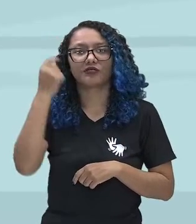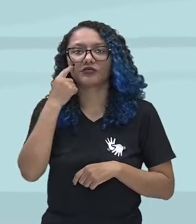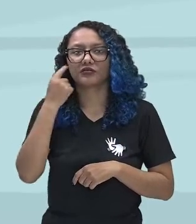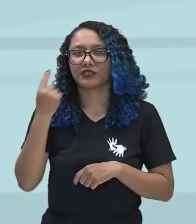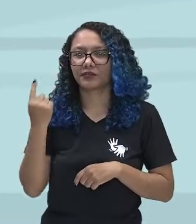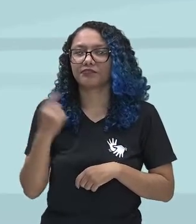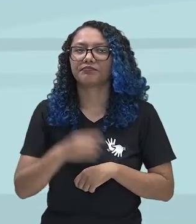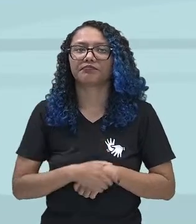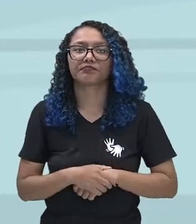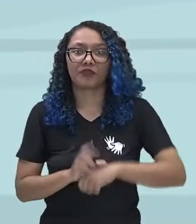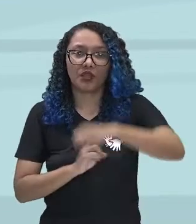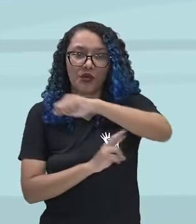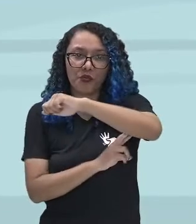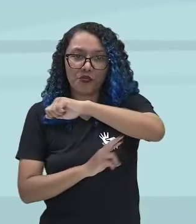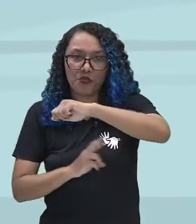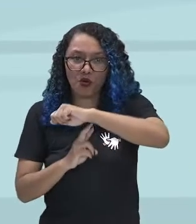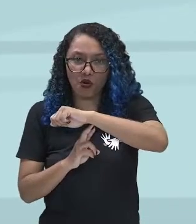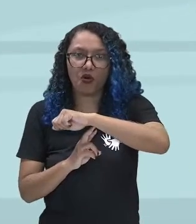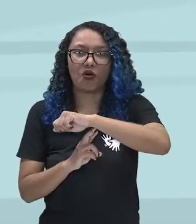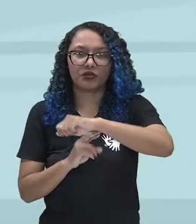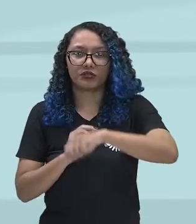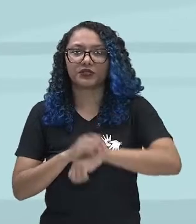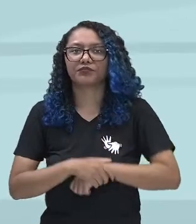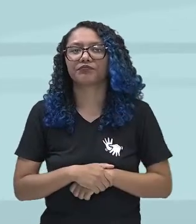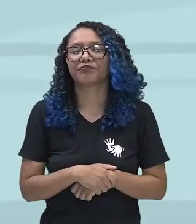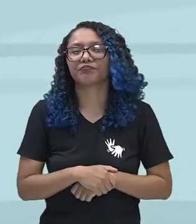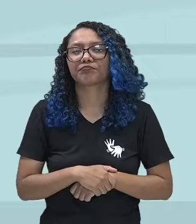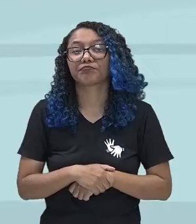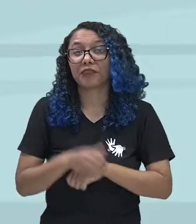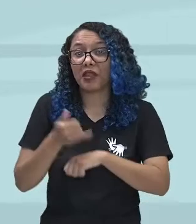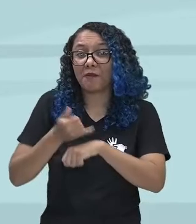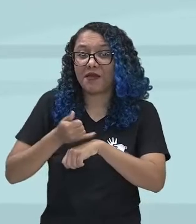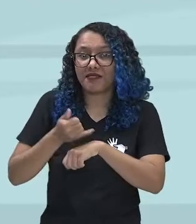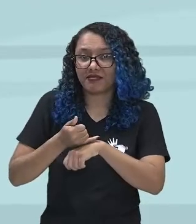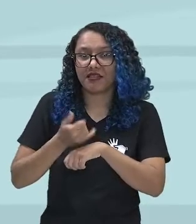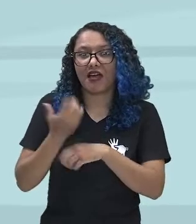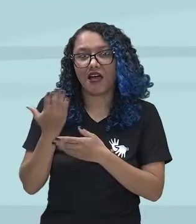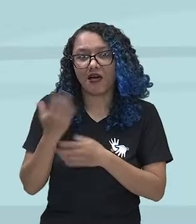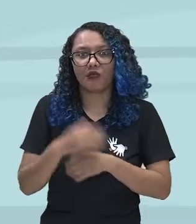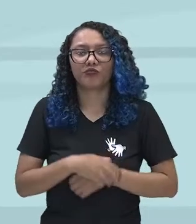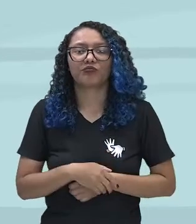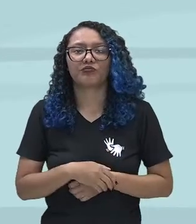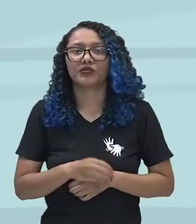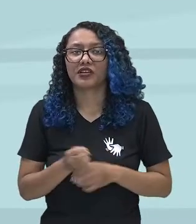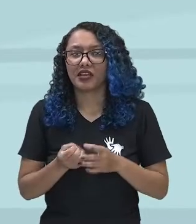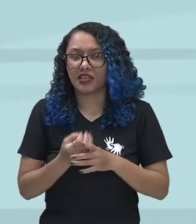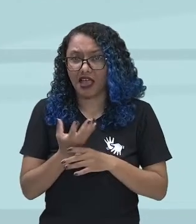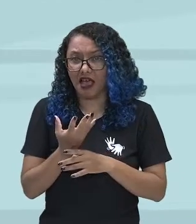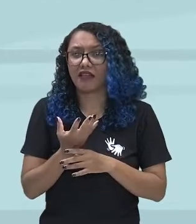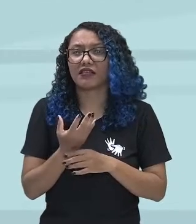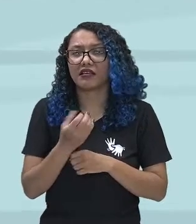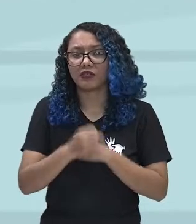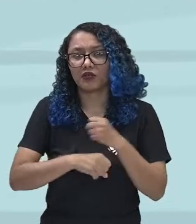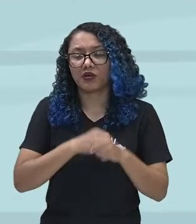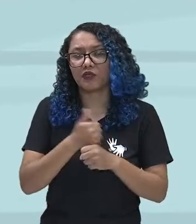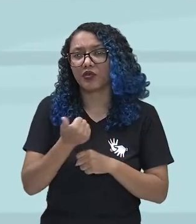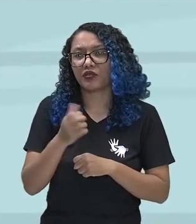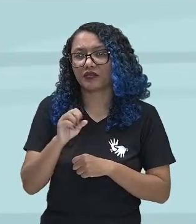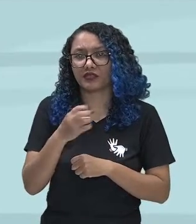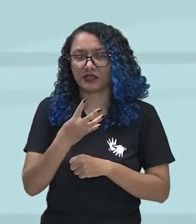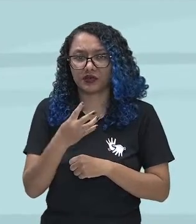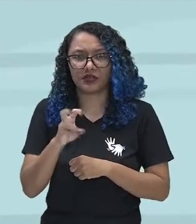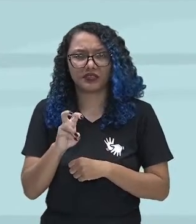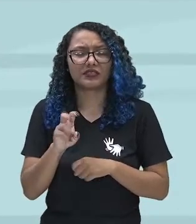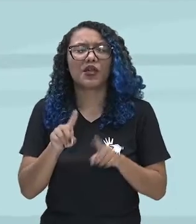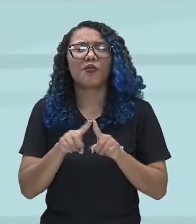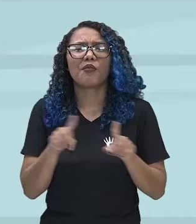Constant, mais conhecida como Ponte Metálica, inaugurada em 1895. Mas vocês sabiam que